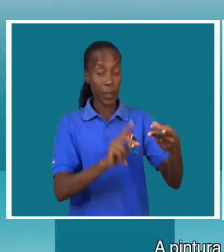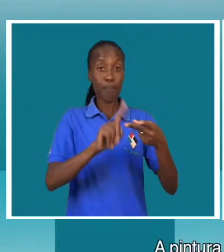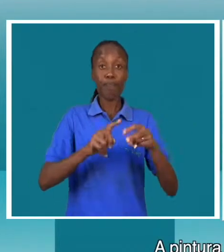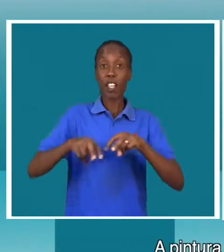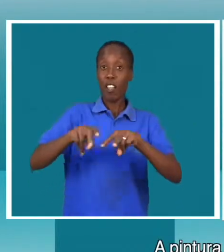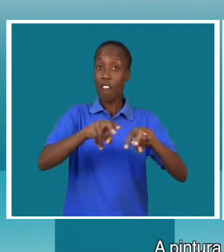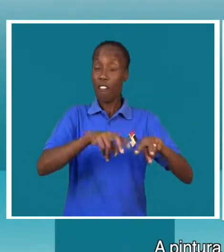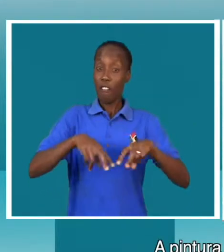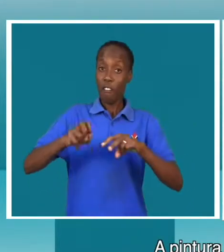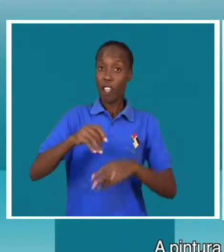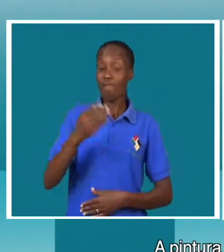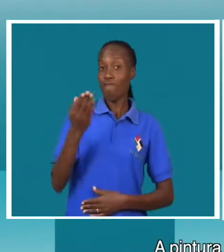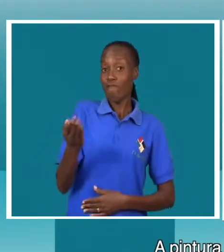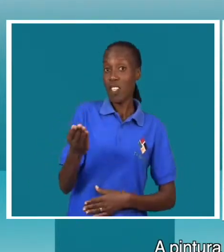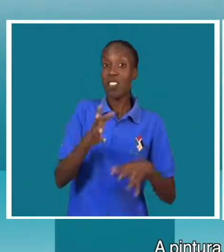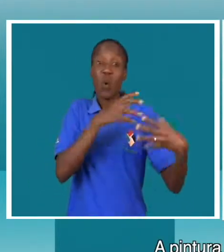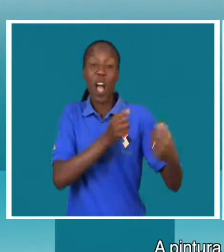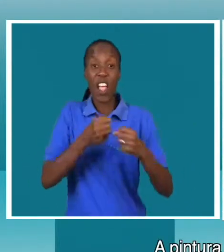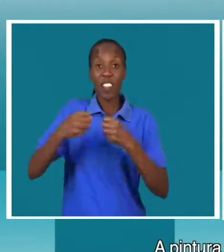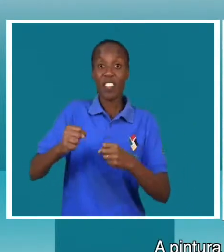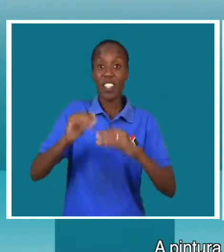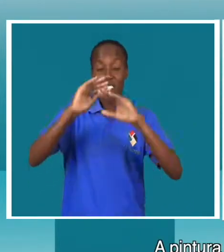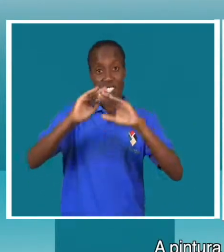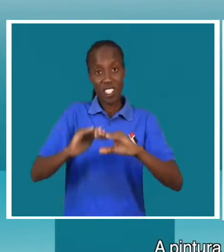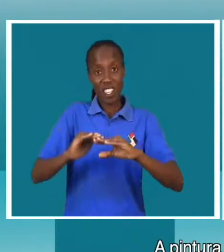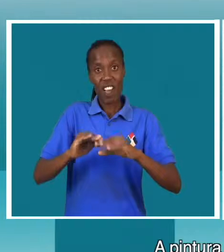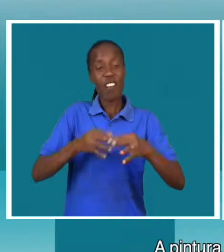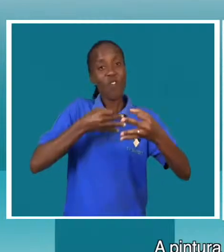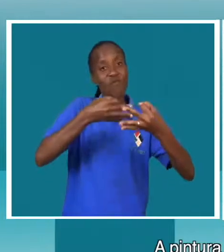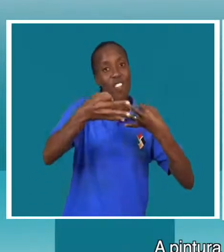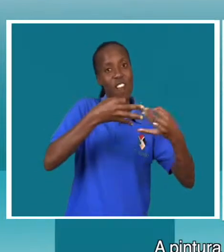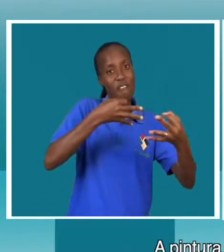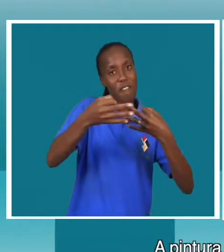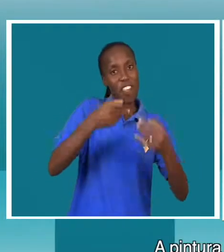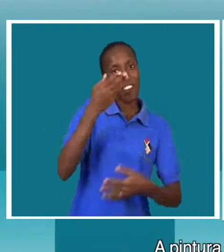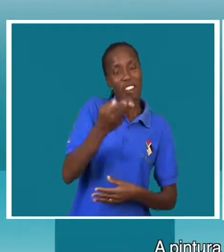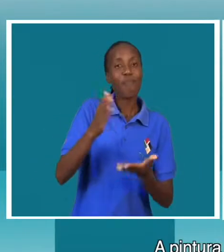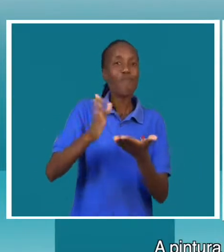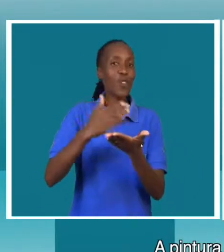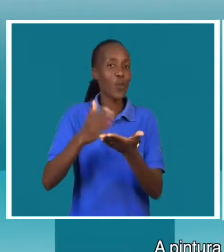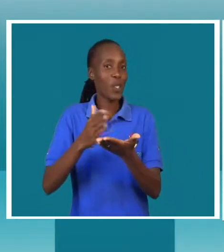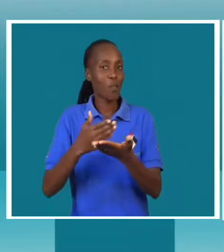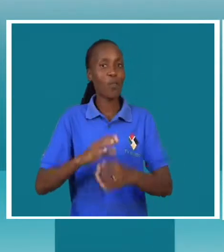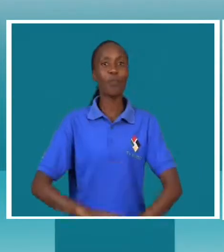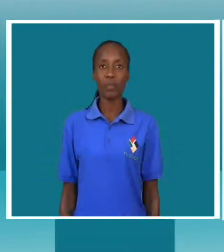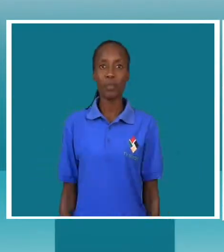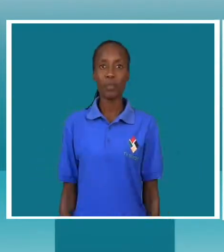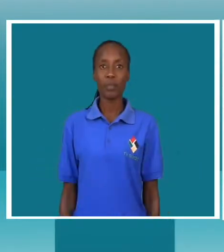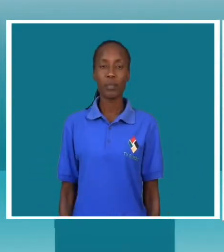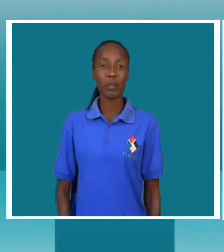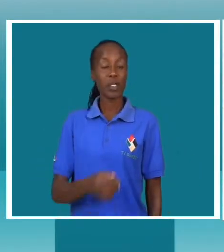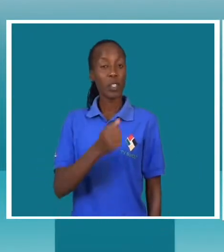A pintura, a capoeira, foram outras atividades que estiveram na feira do livro.